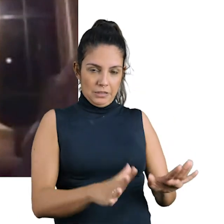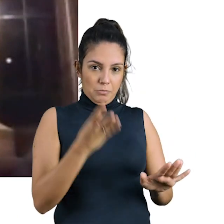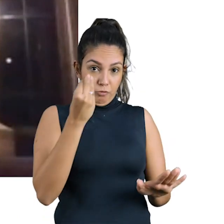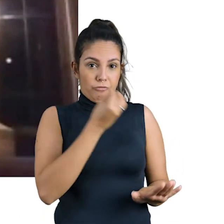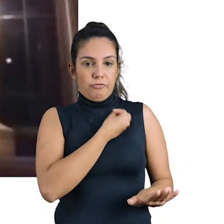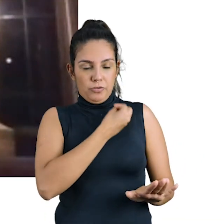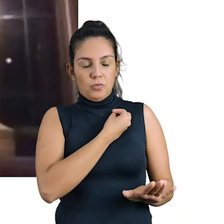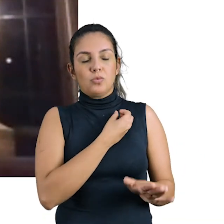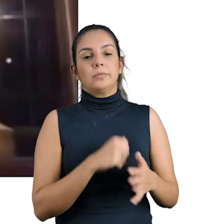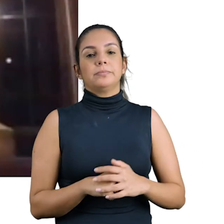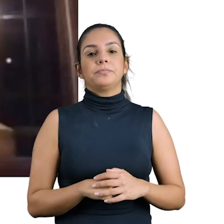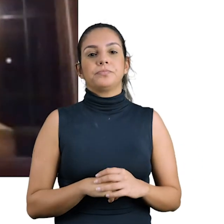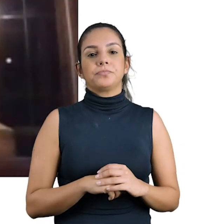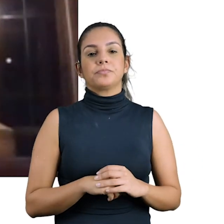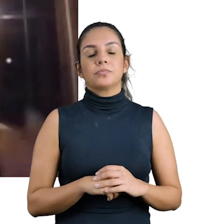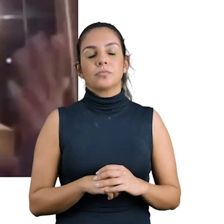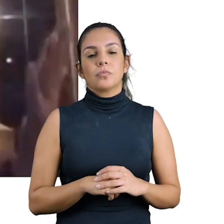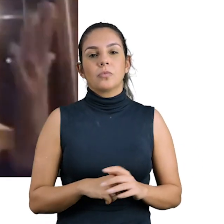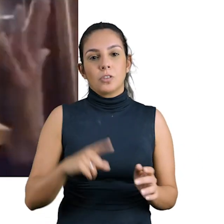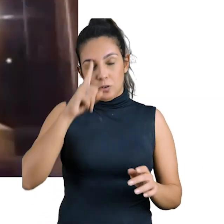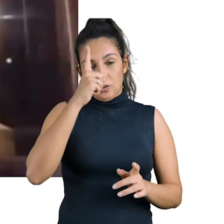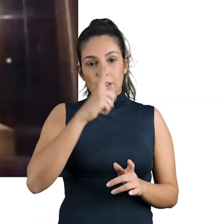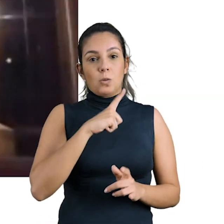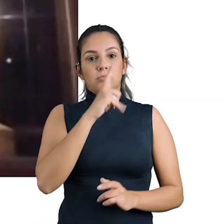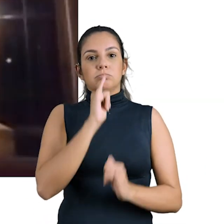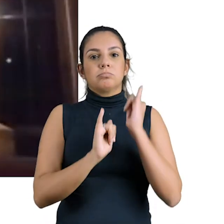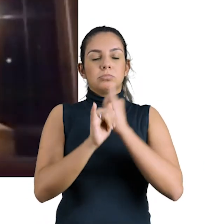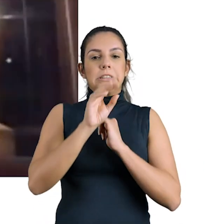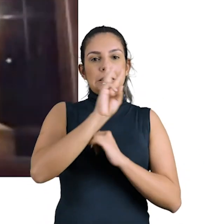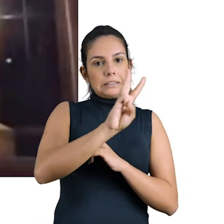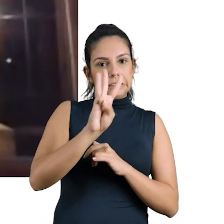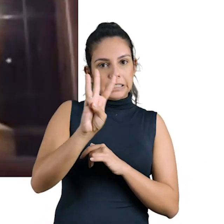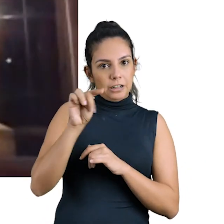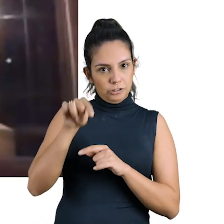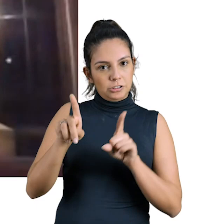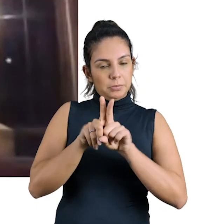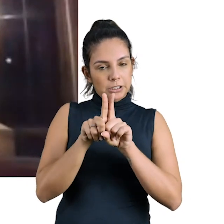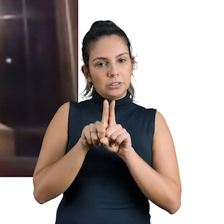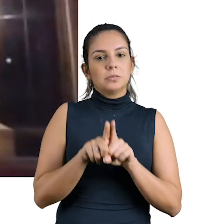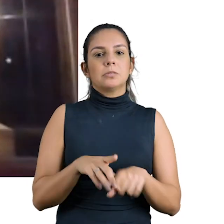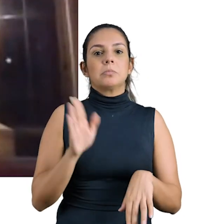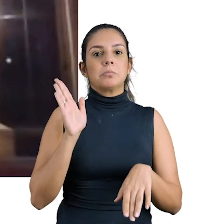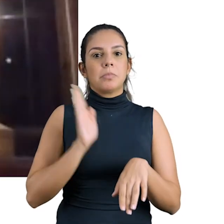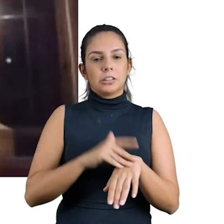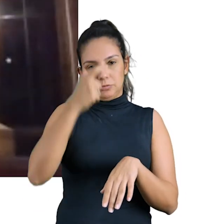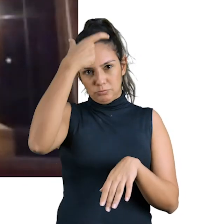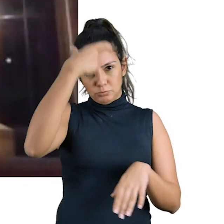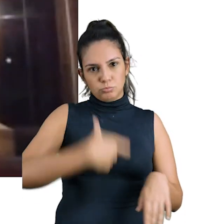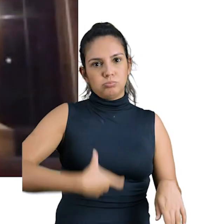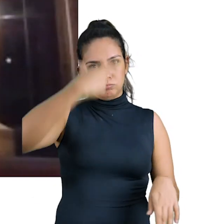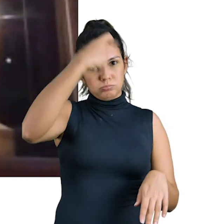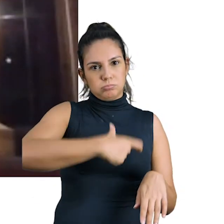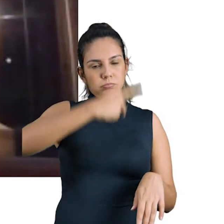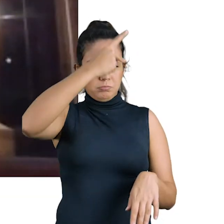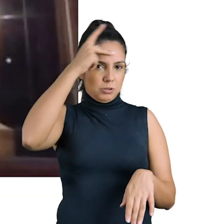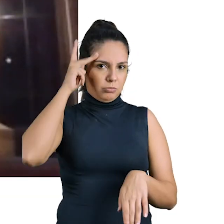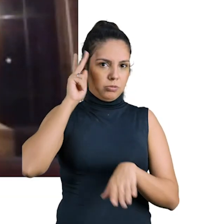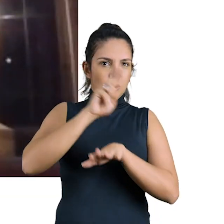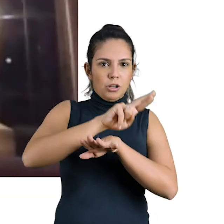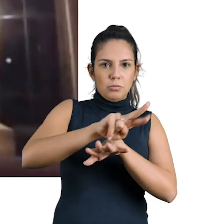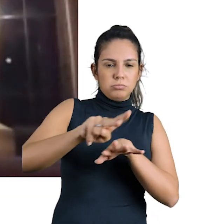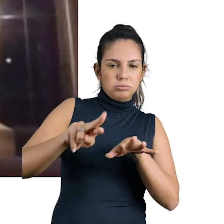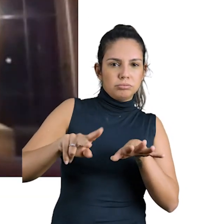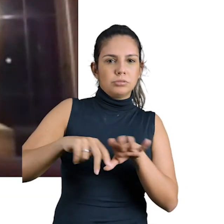muito vivo. E, por outro lado, será criado um site que vai ser alimentado com mais personalidades. A gente